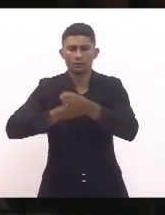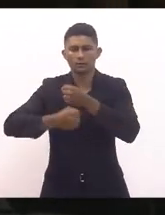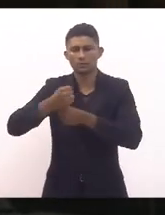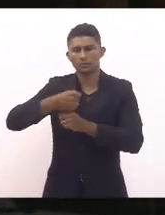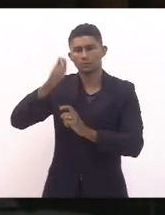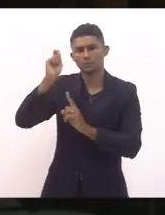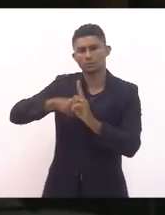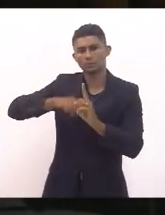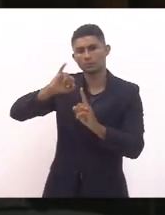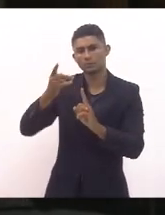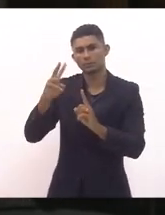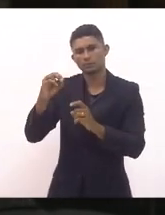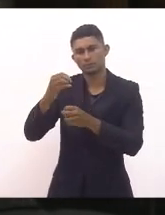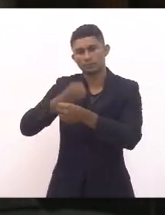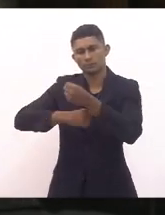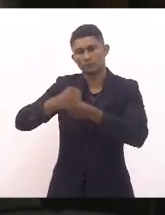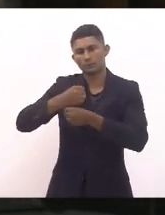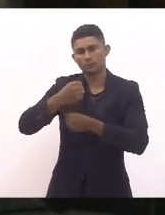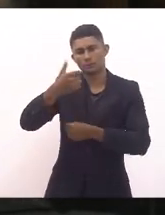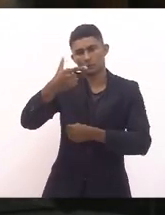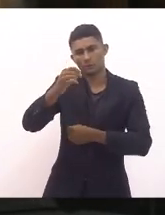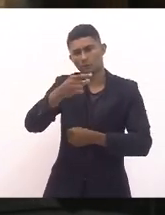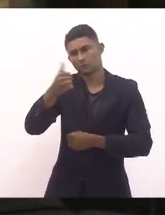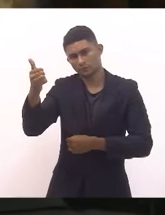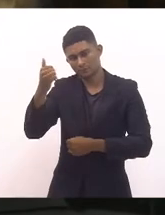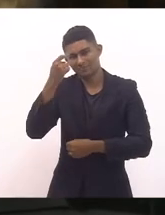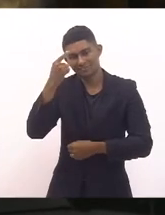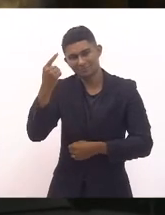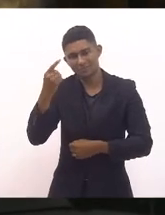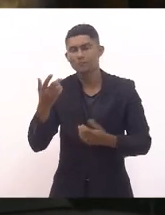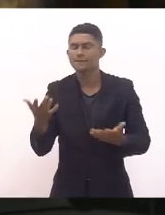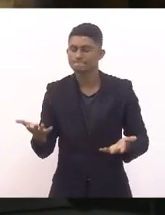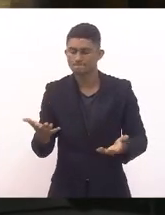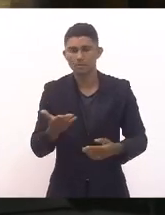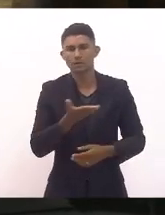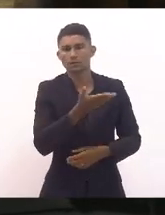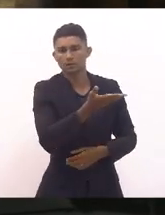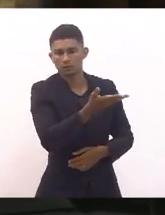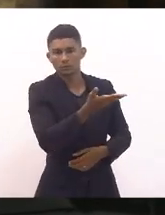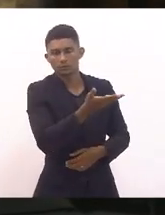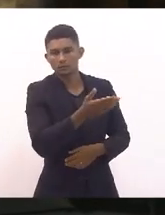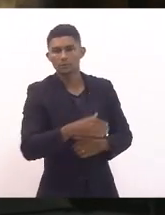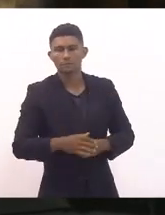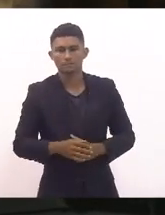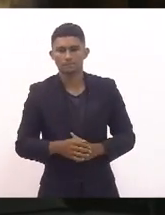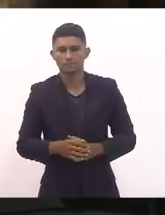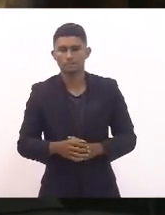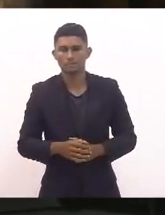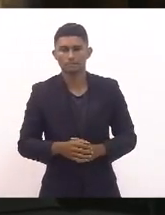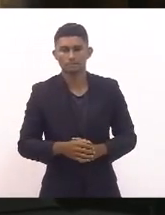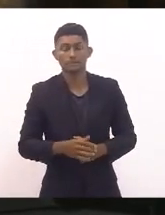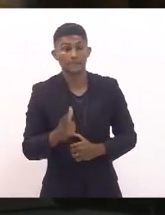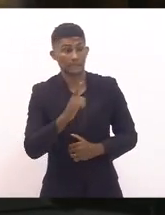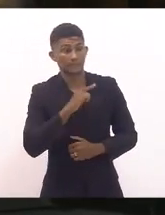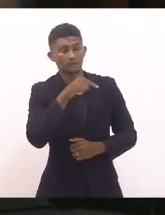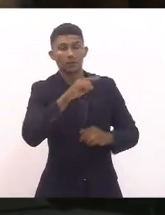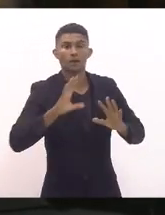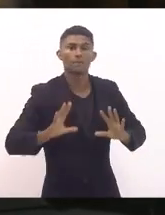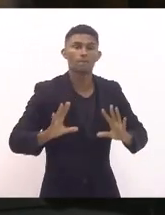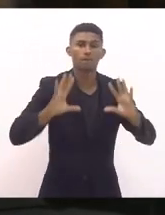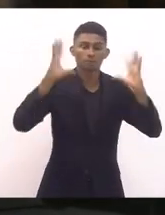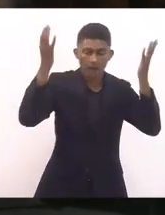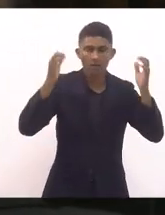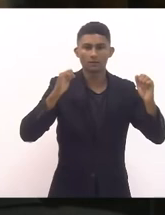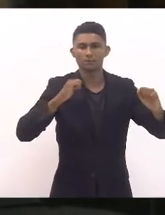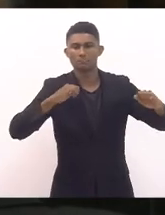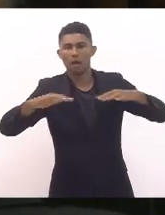de 2021, quando houve, inclusive, um grande evento, um movimento, não